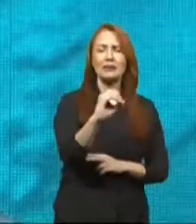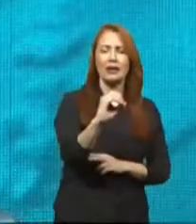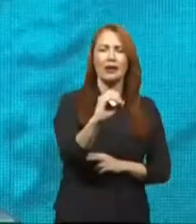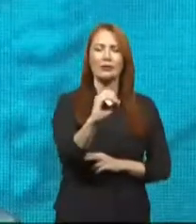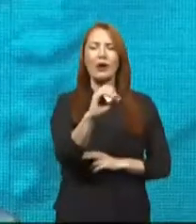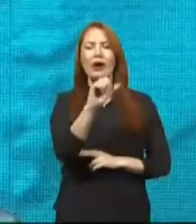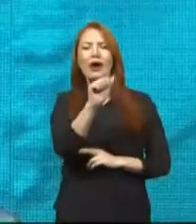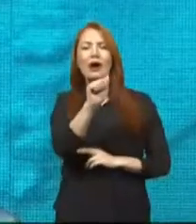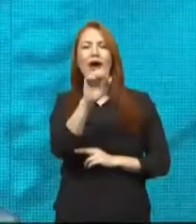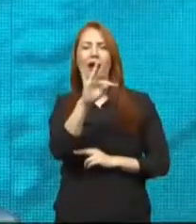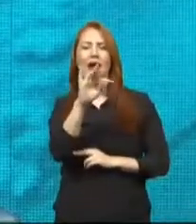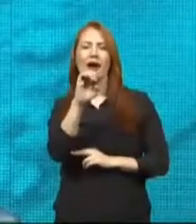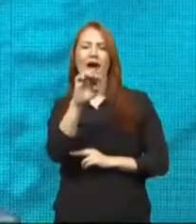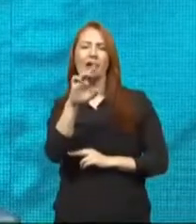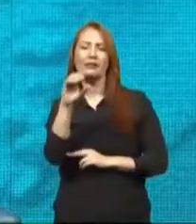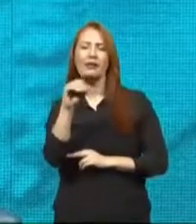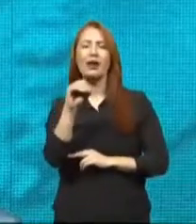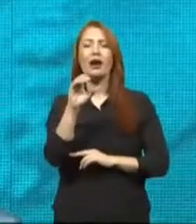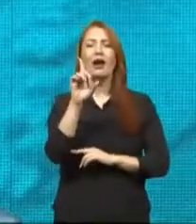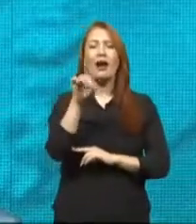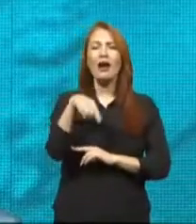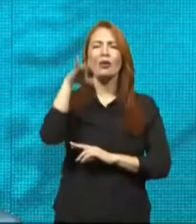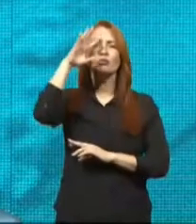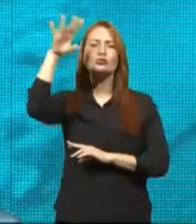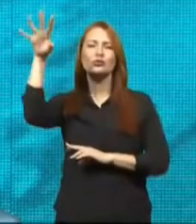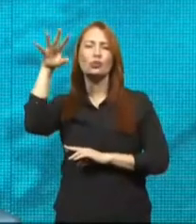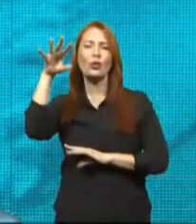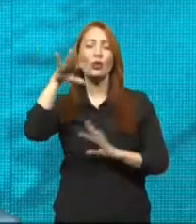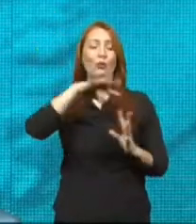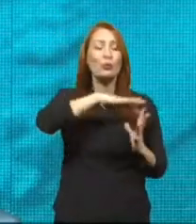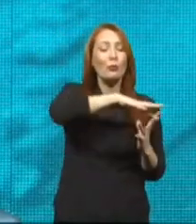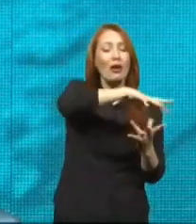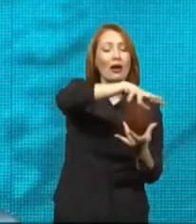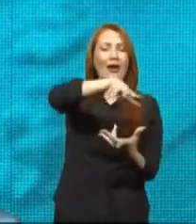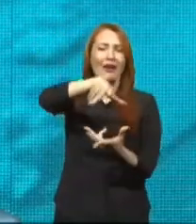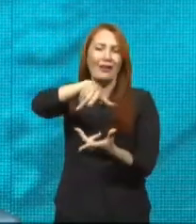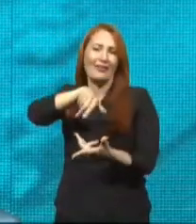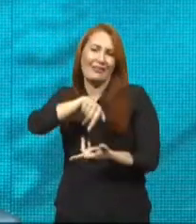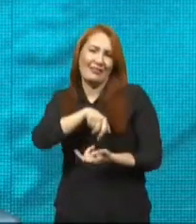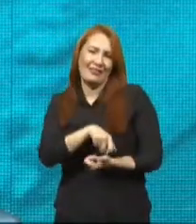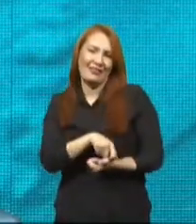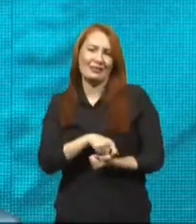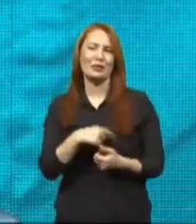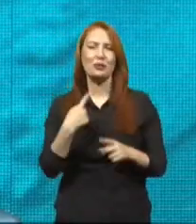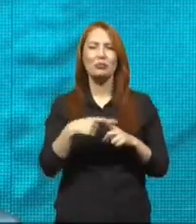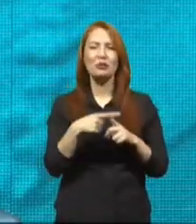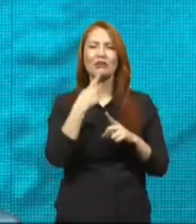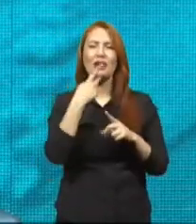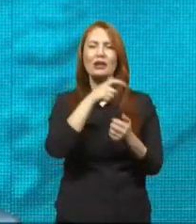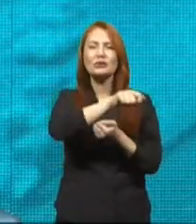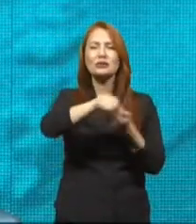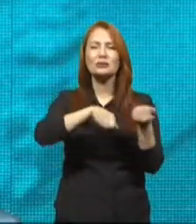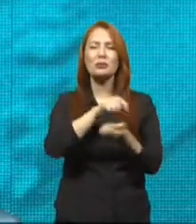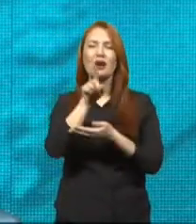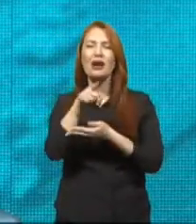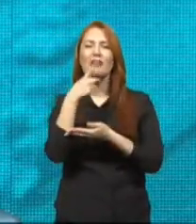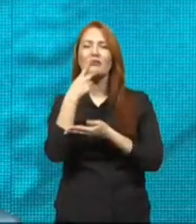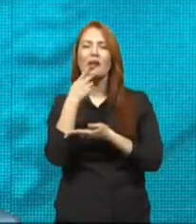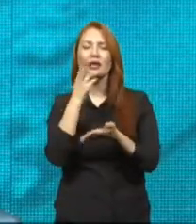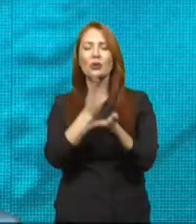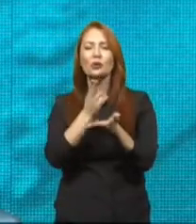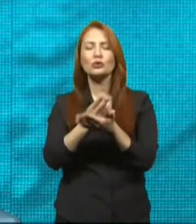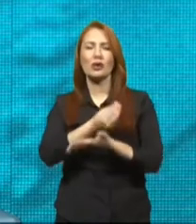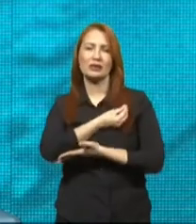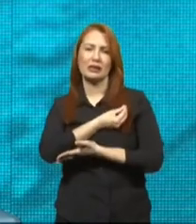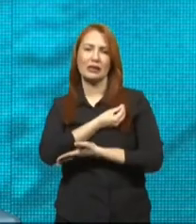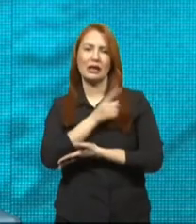é um grande sonho mesmo que a gente tem para o nosso planeta, né? Afinal, falar de sustentabilidade é falar da continuidade da vida,